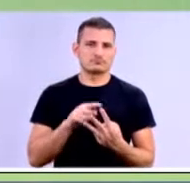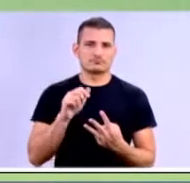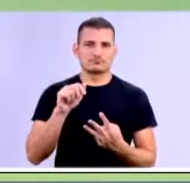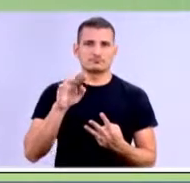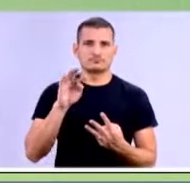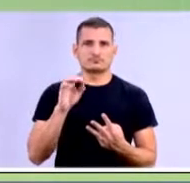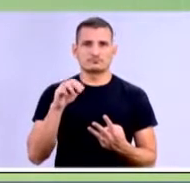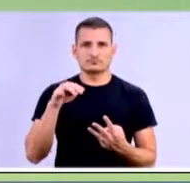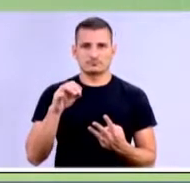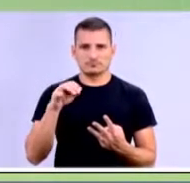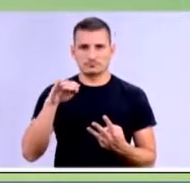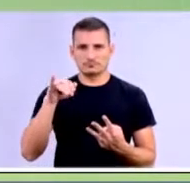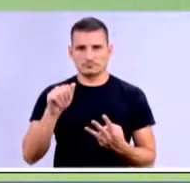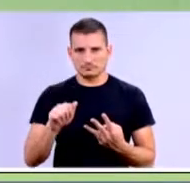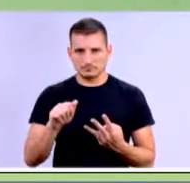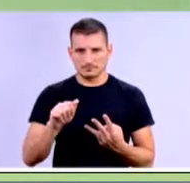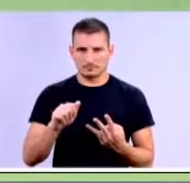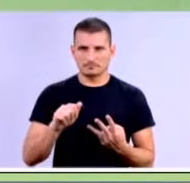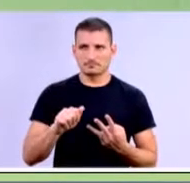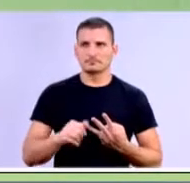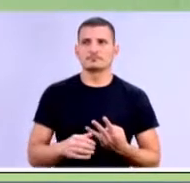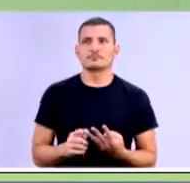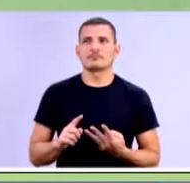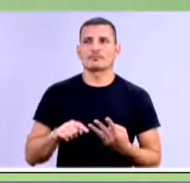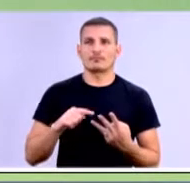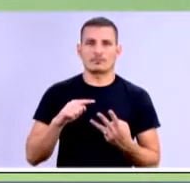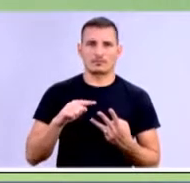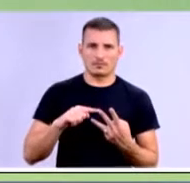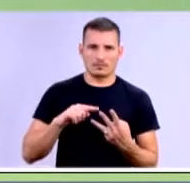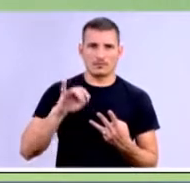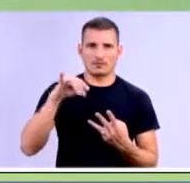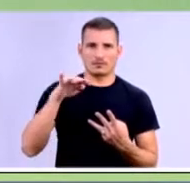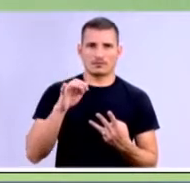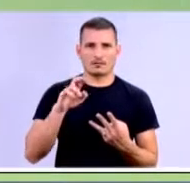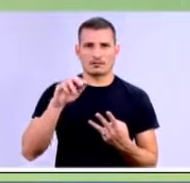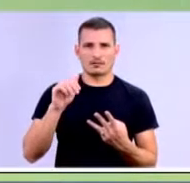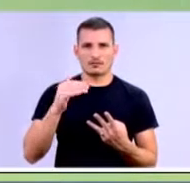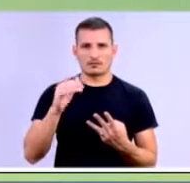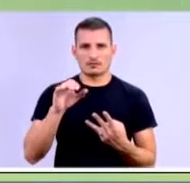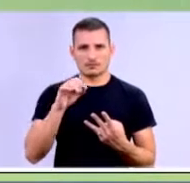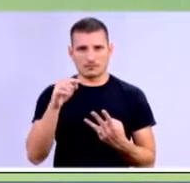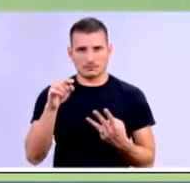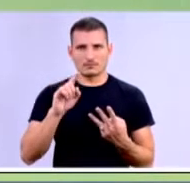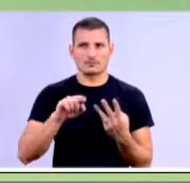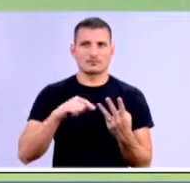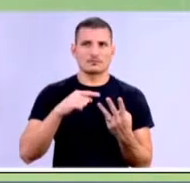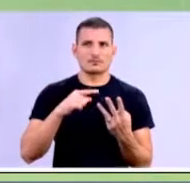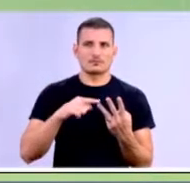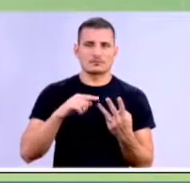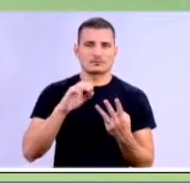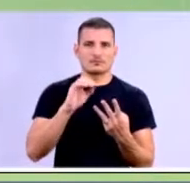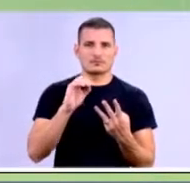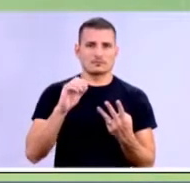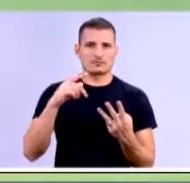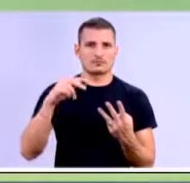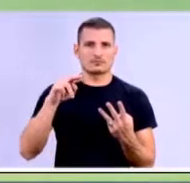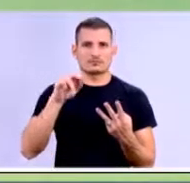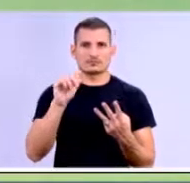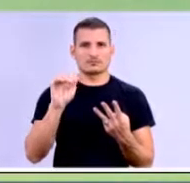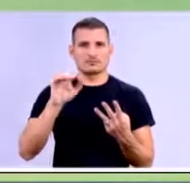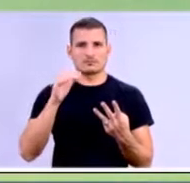que pratique o princípio de autonomia, interação e